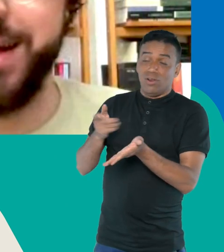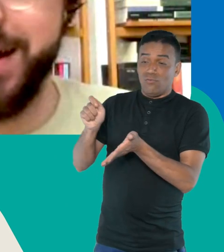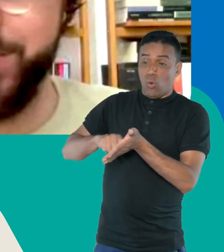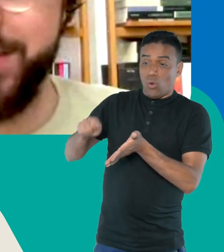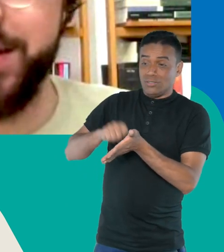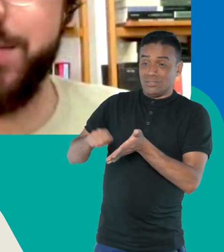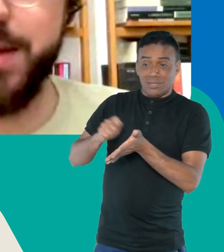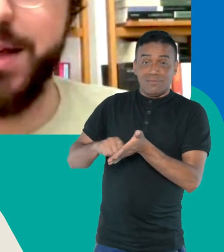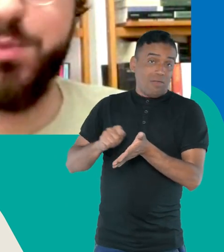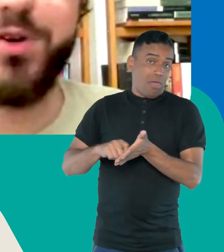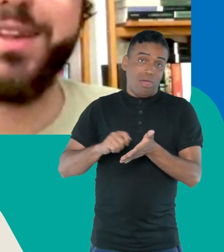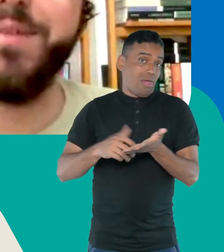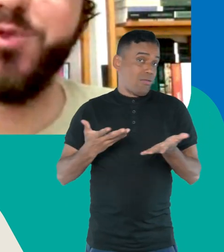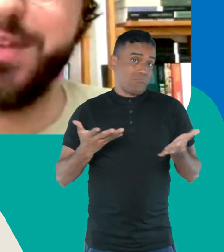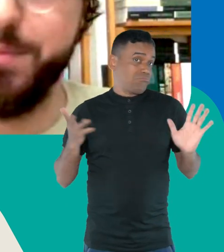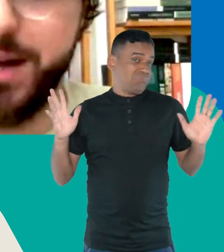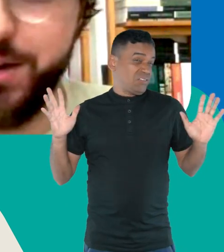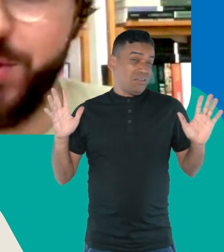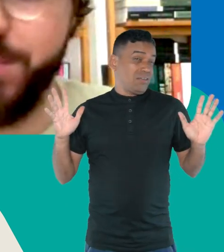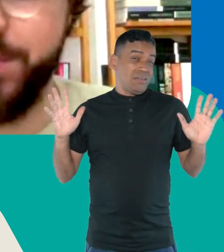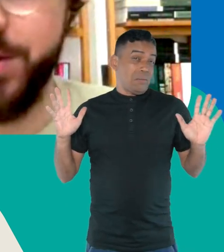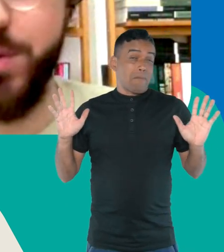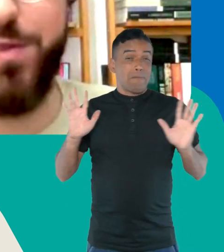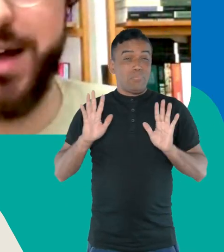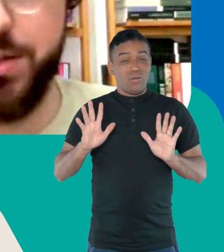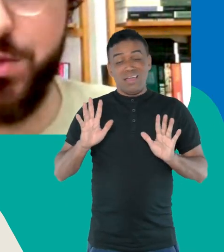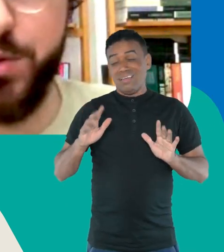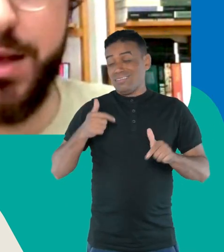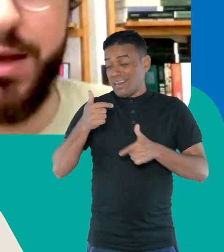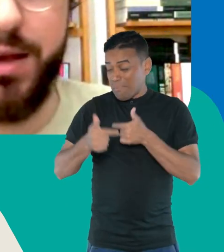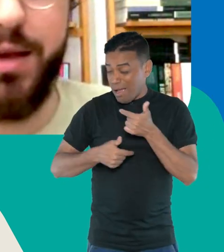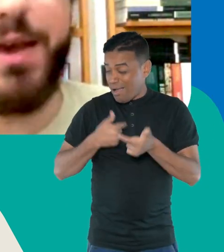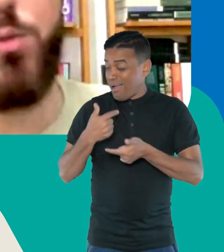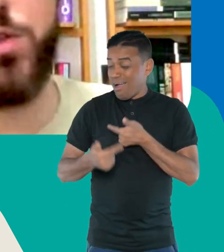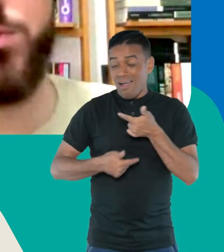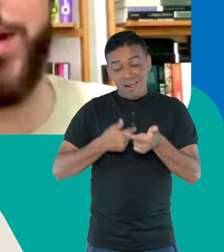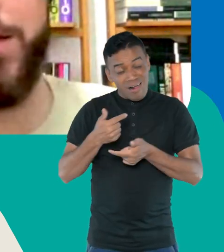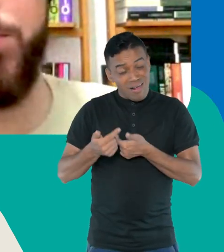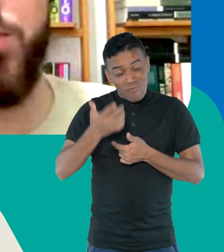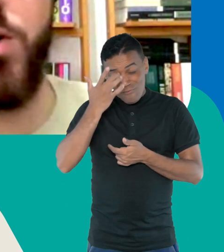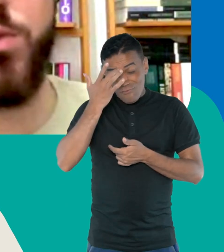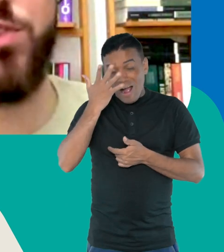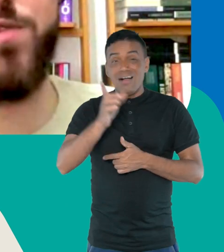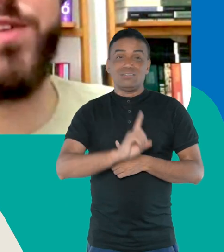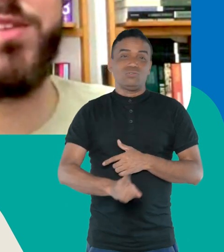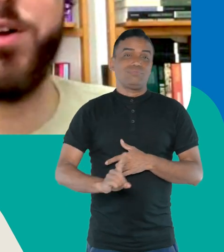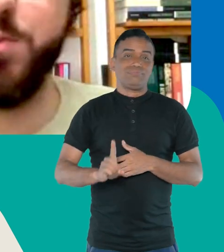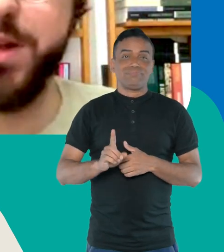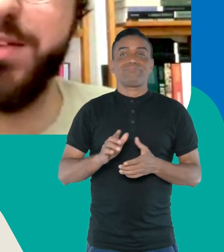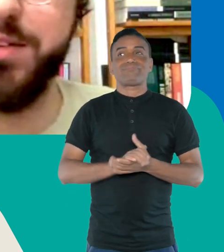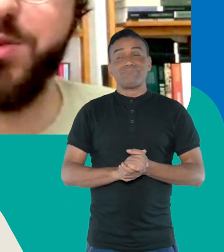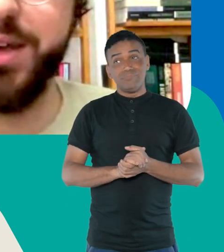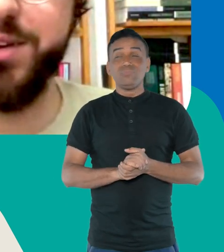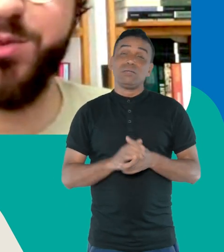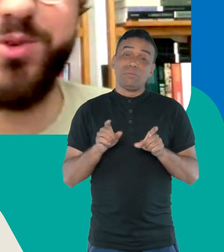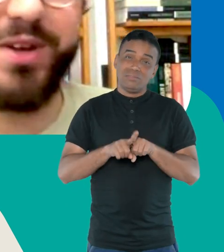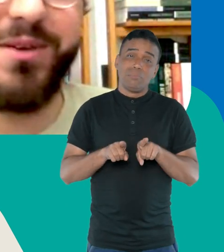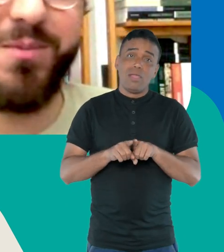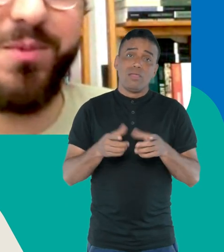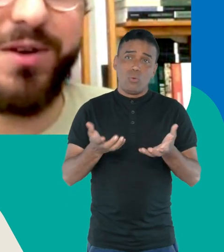ser tão ousado nesse aspecto, porque dá muito trabalho, não é fácil. E ao mesmo tempo, como eu já fiz algo